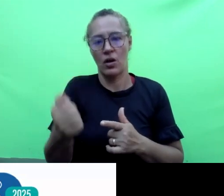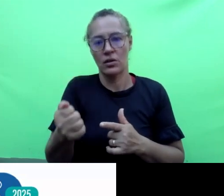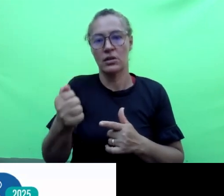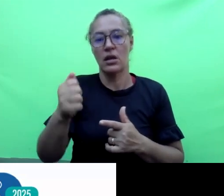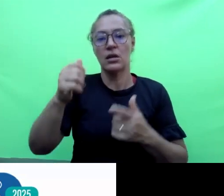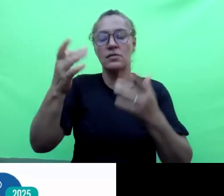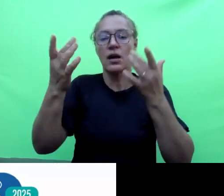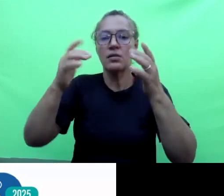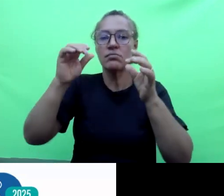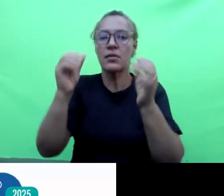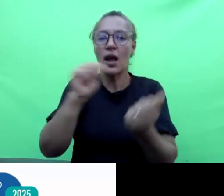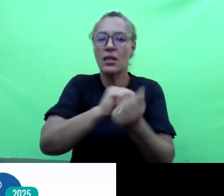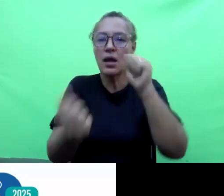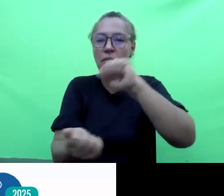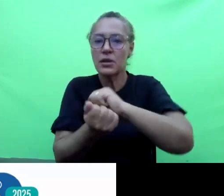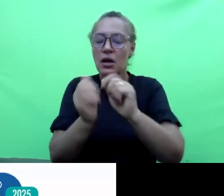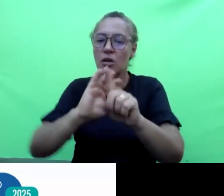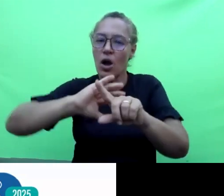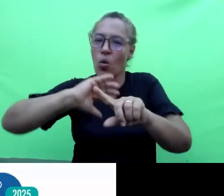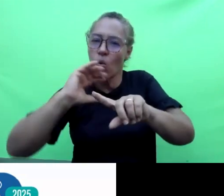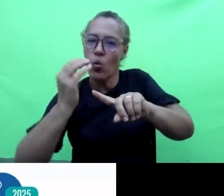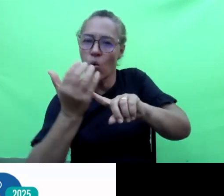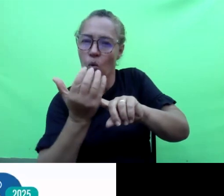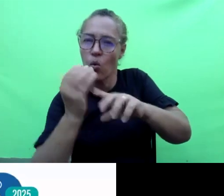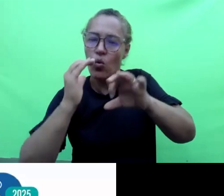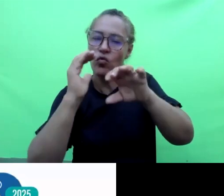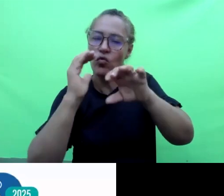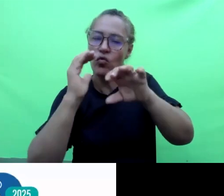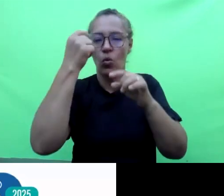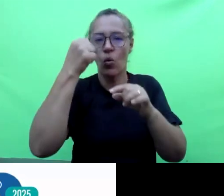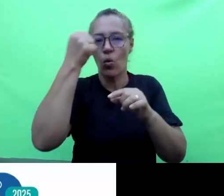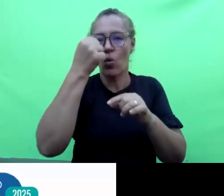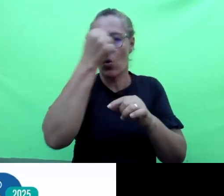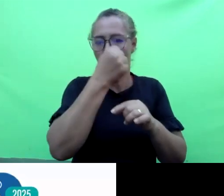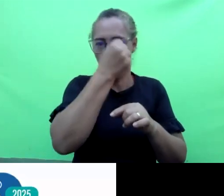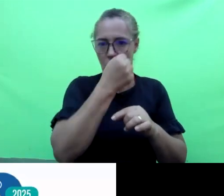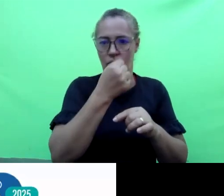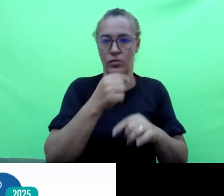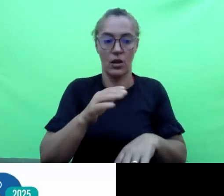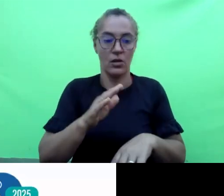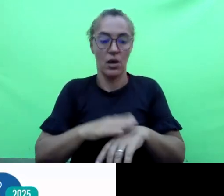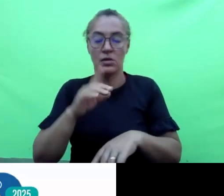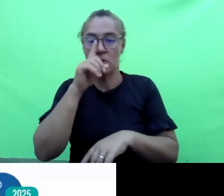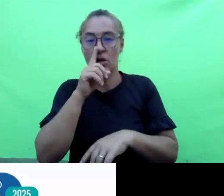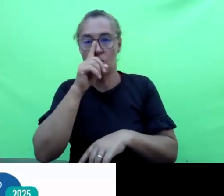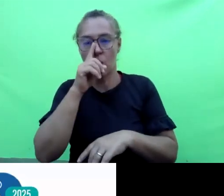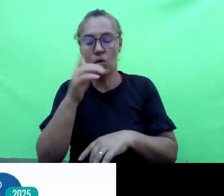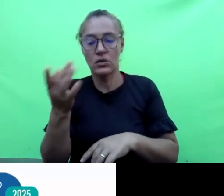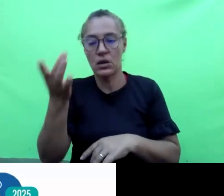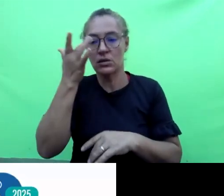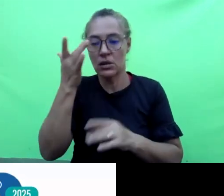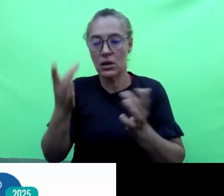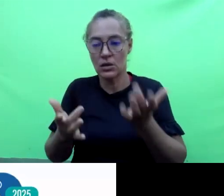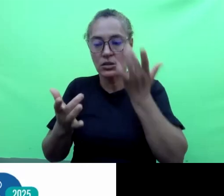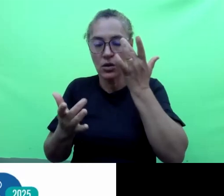moldando à curvatura do olho, né? O maior risco das lentes de contato, na verdade, tem relação com a superfície do